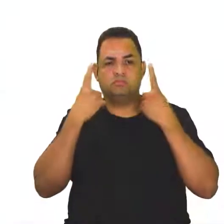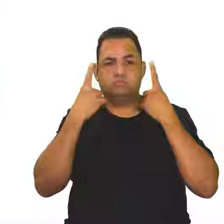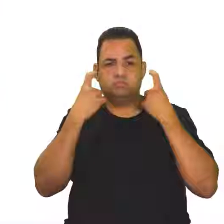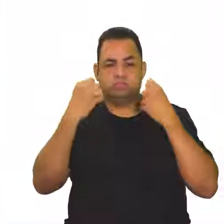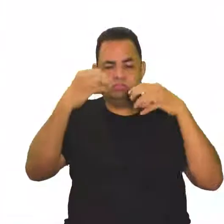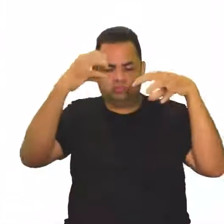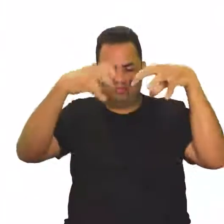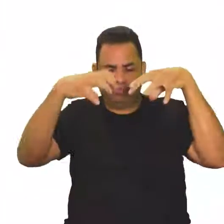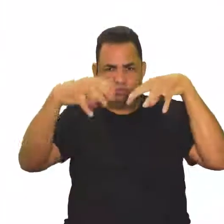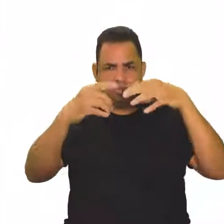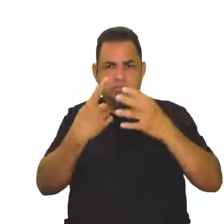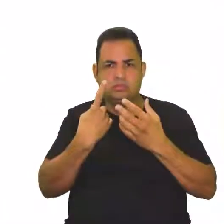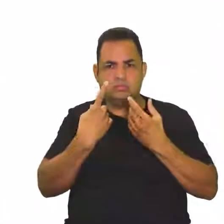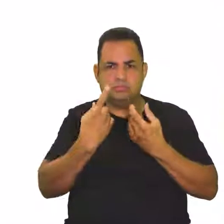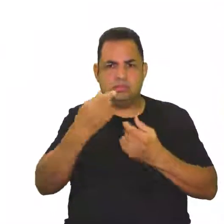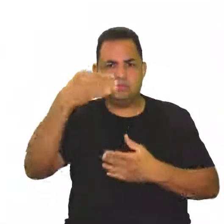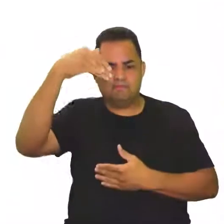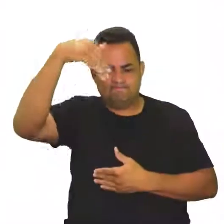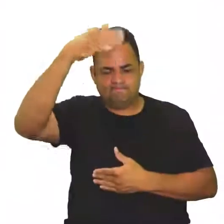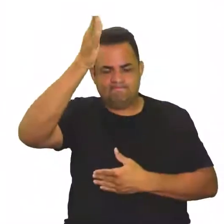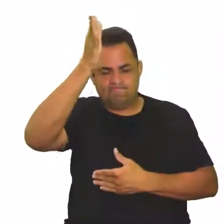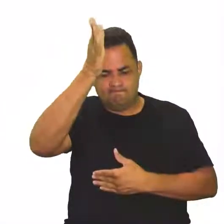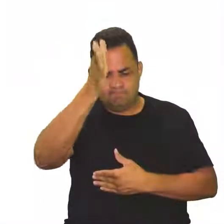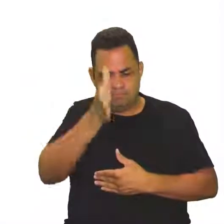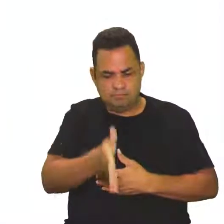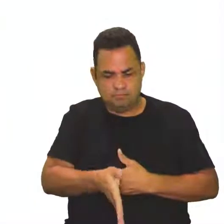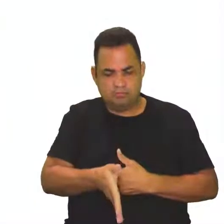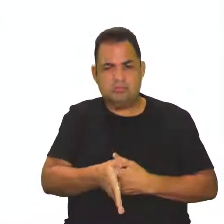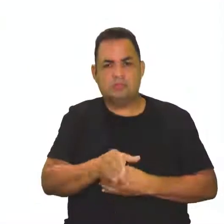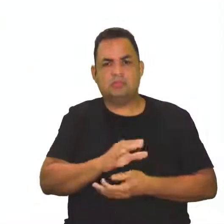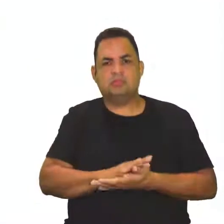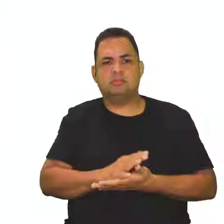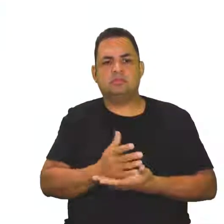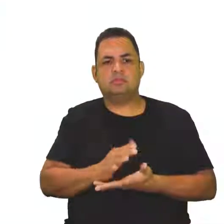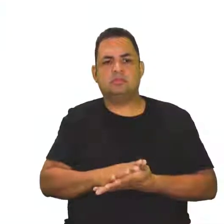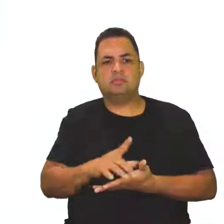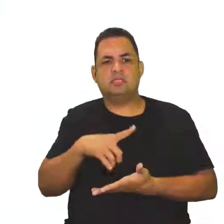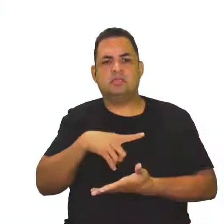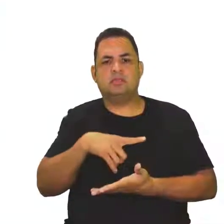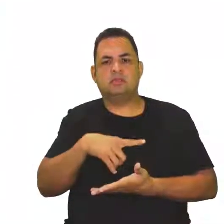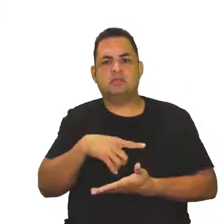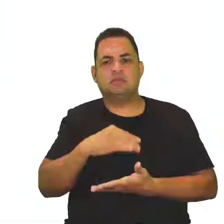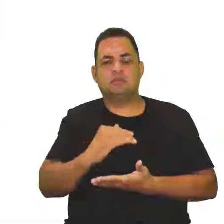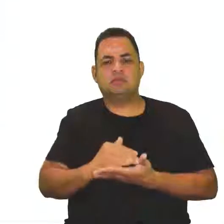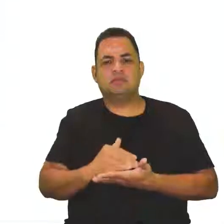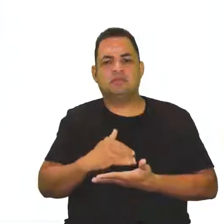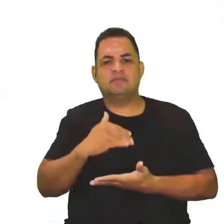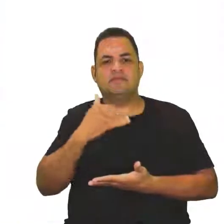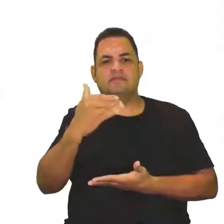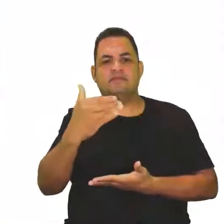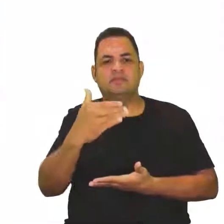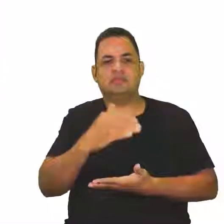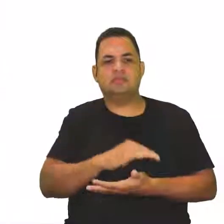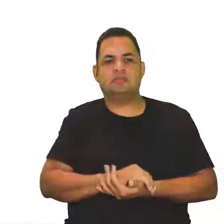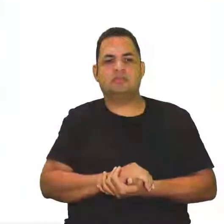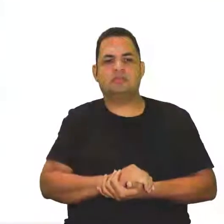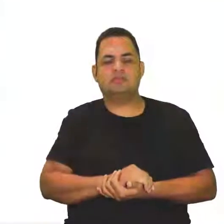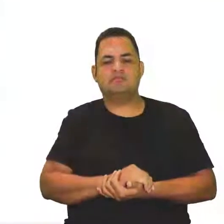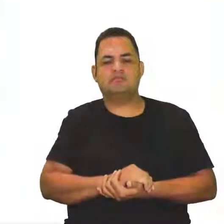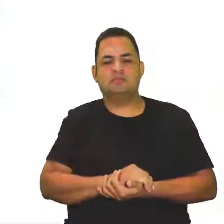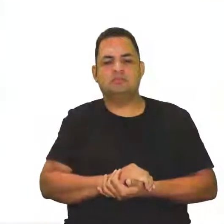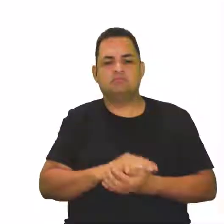ser verticais, e normalmente predominam na parte da frente de